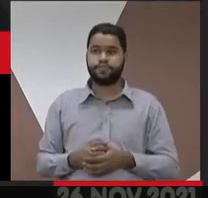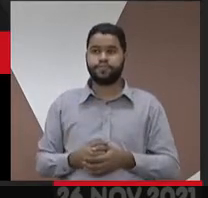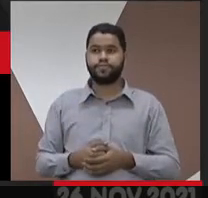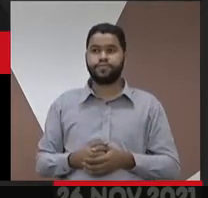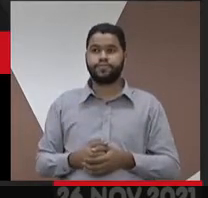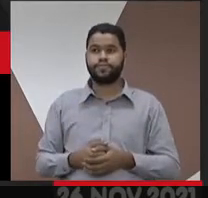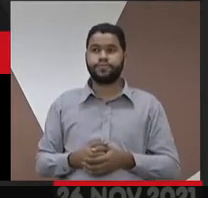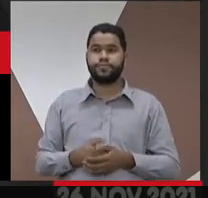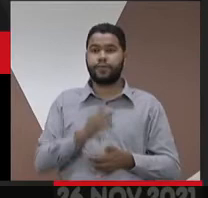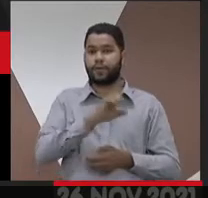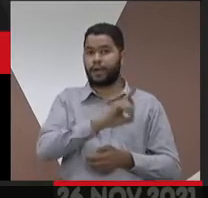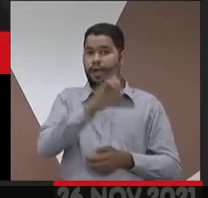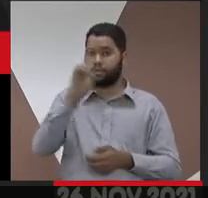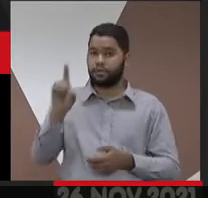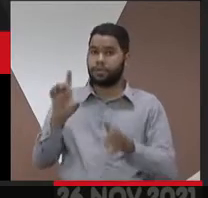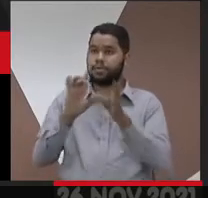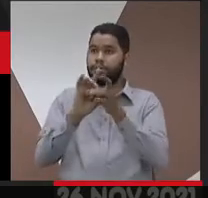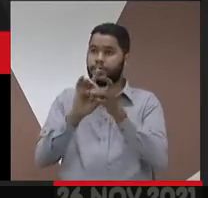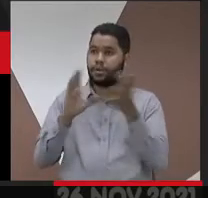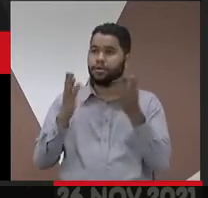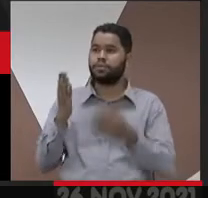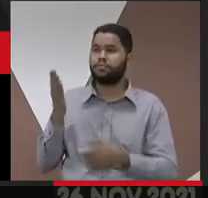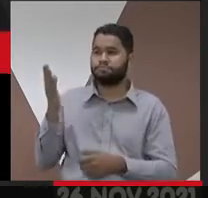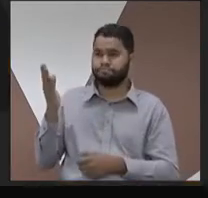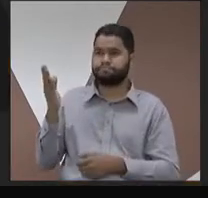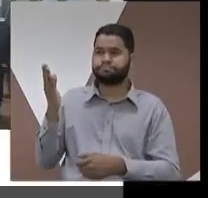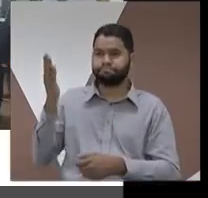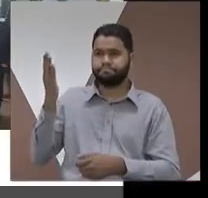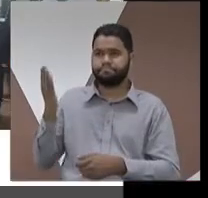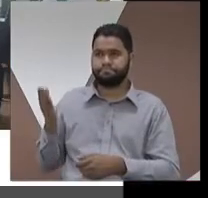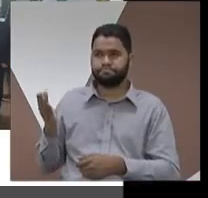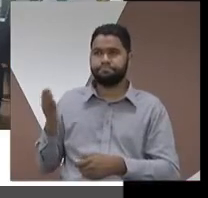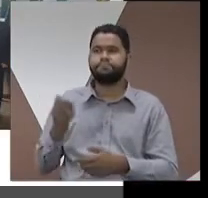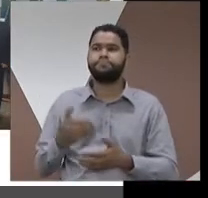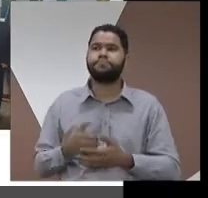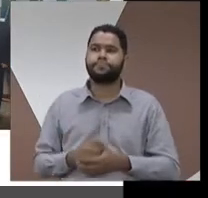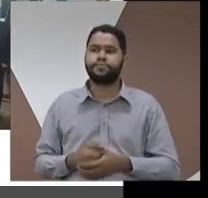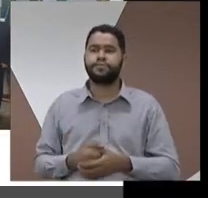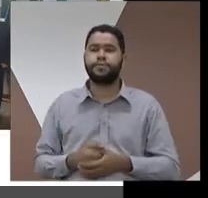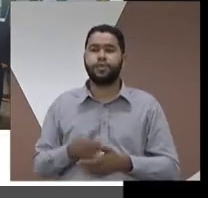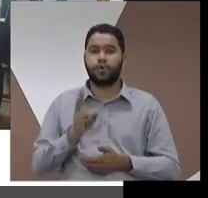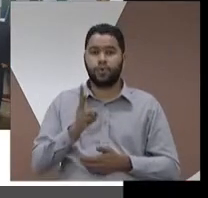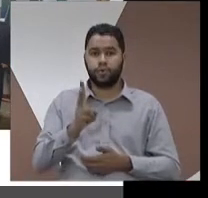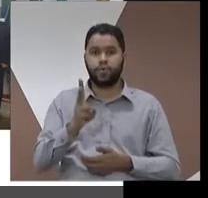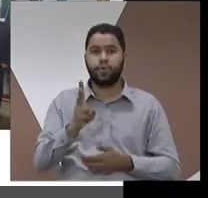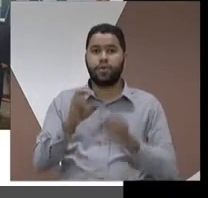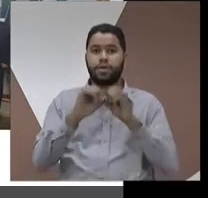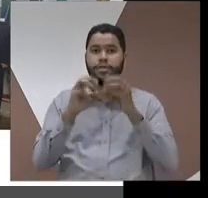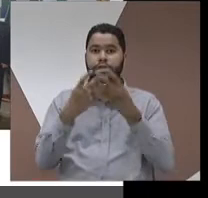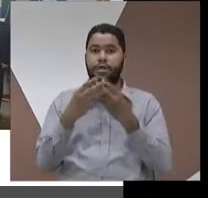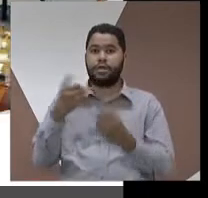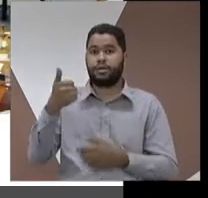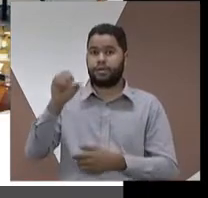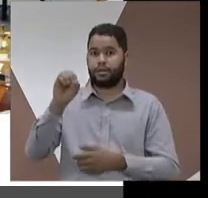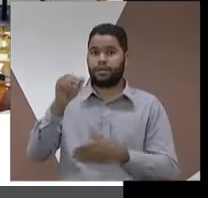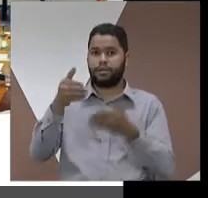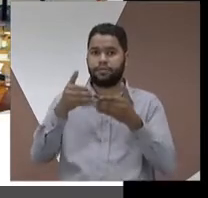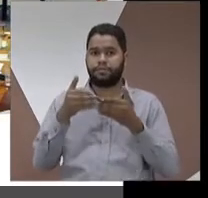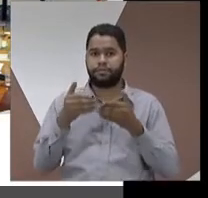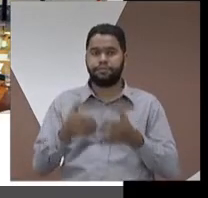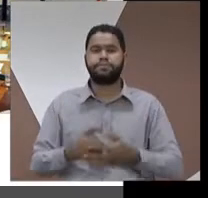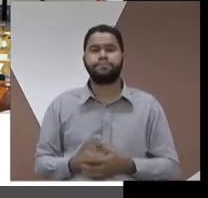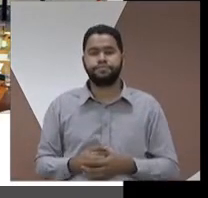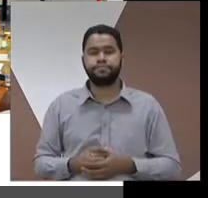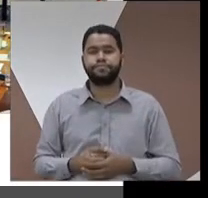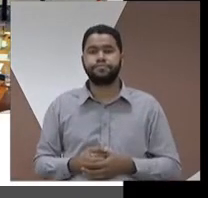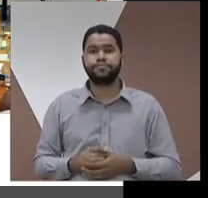são as datas disponíveis, as reuniões que foram realizadas. Vamos seguir para o slide 10, por gentileza.